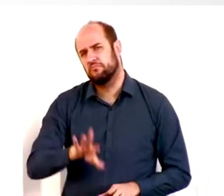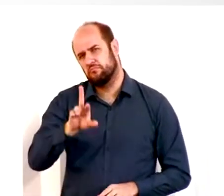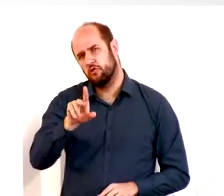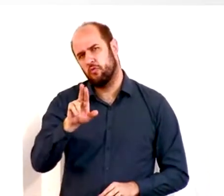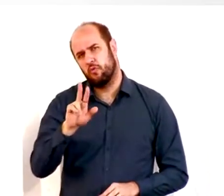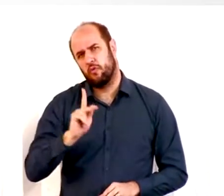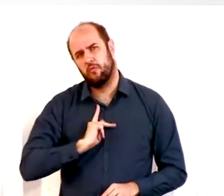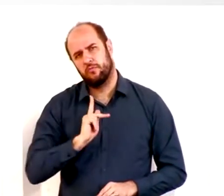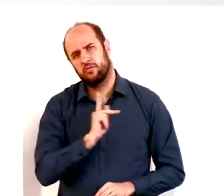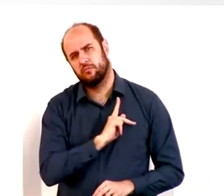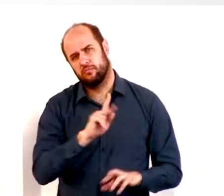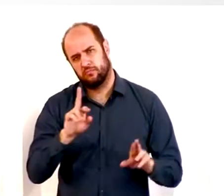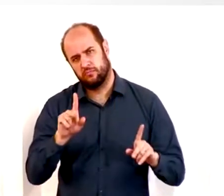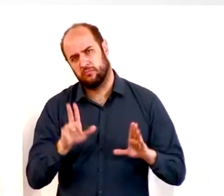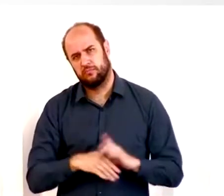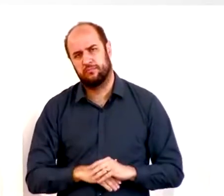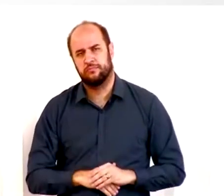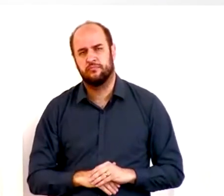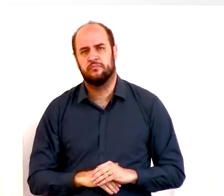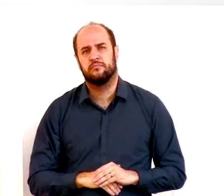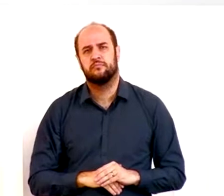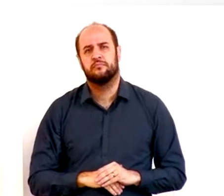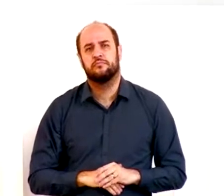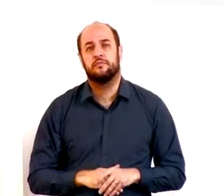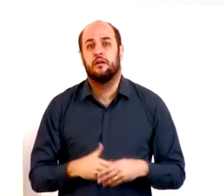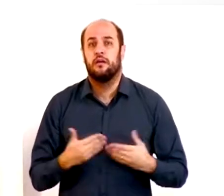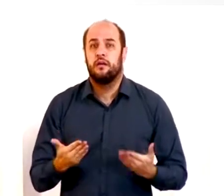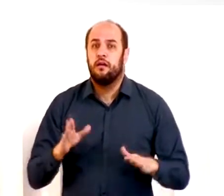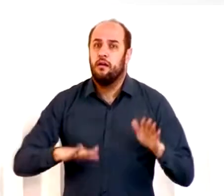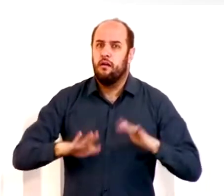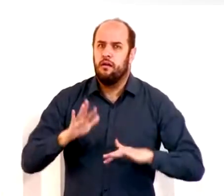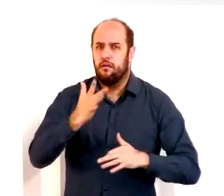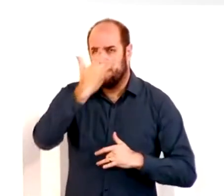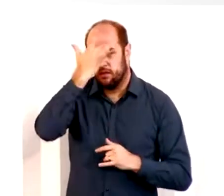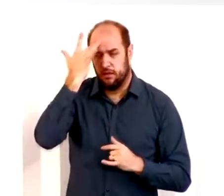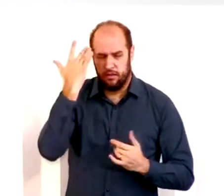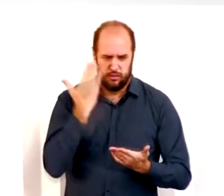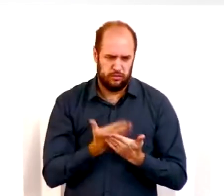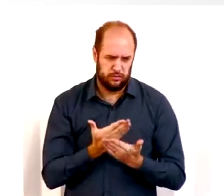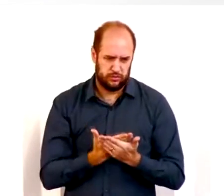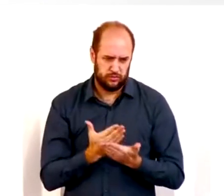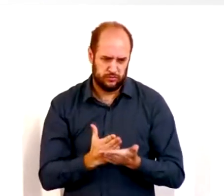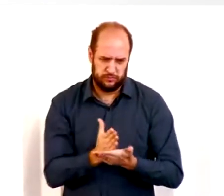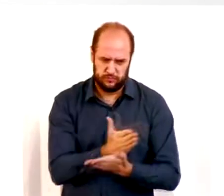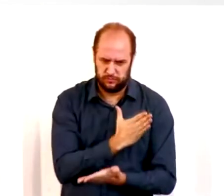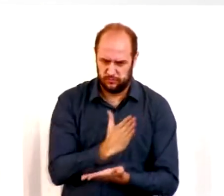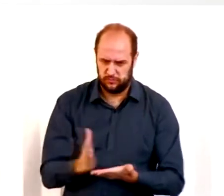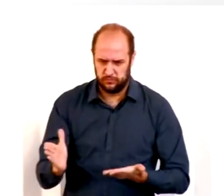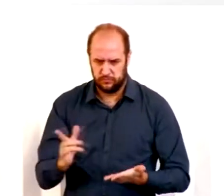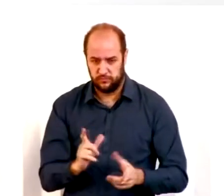forma semelhante, vem com o tempo. E alguns estudiosos se dividem aqui. Quando usa o termo